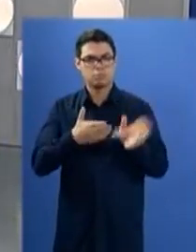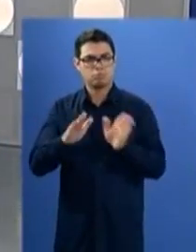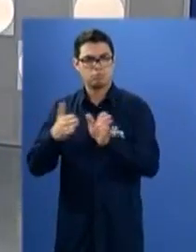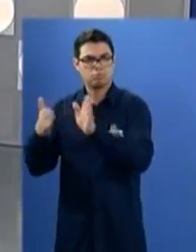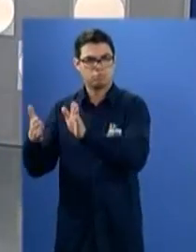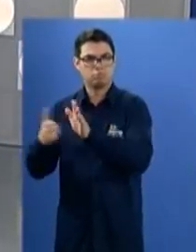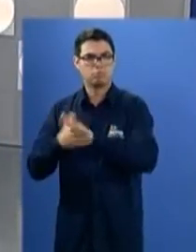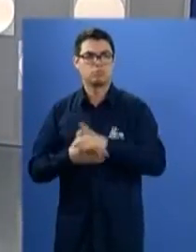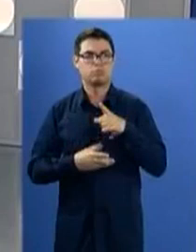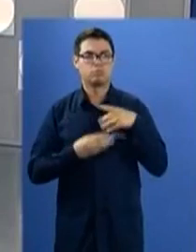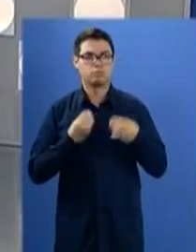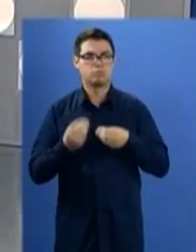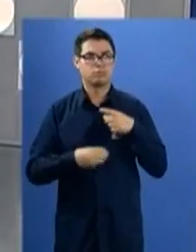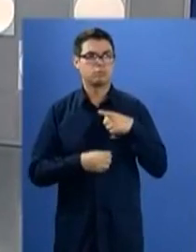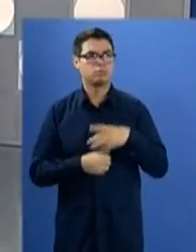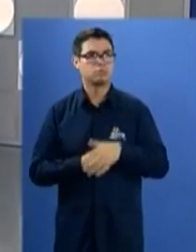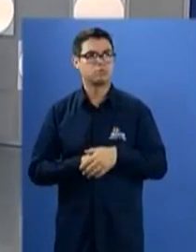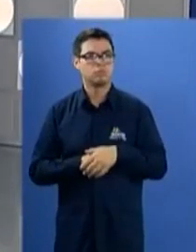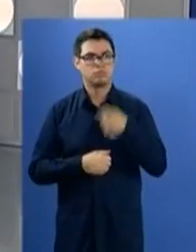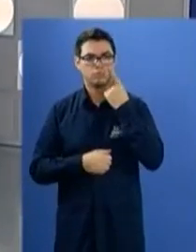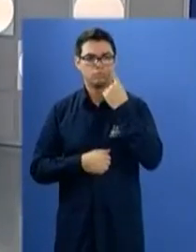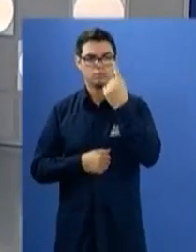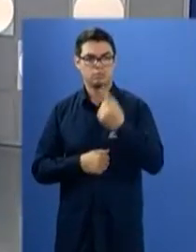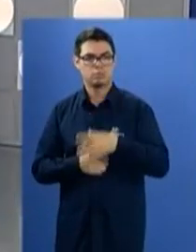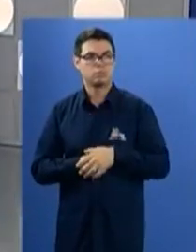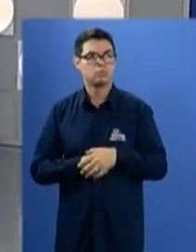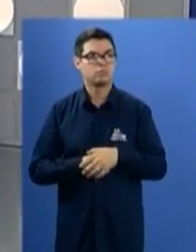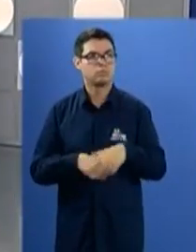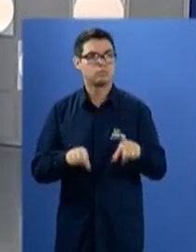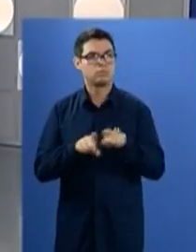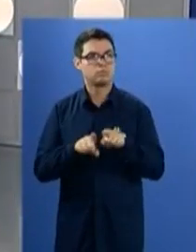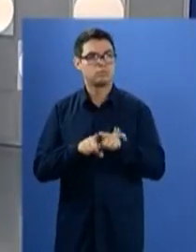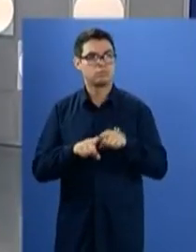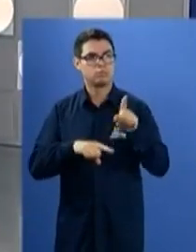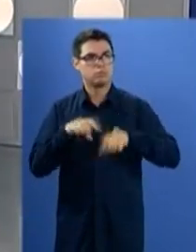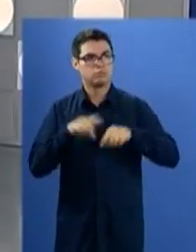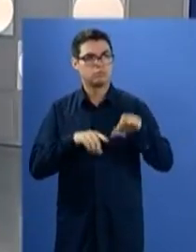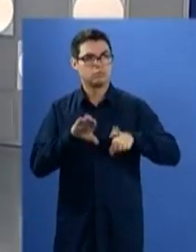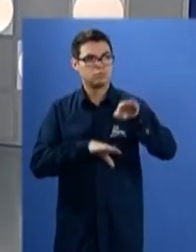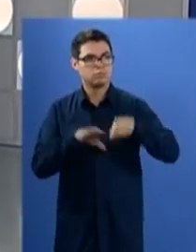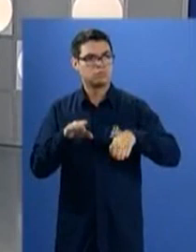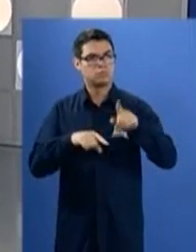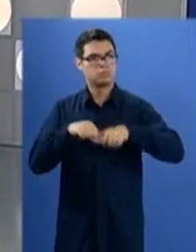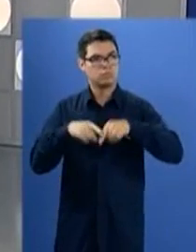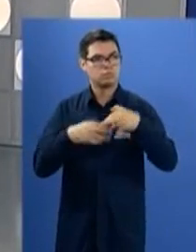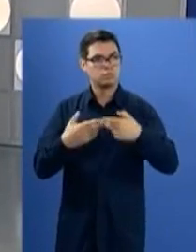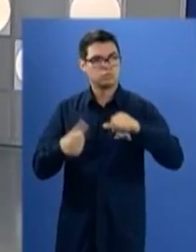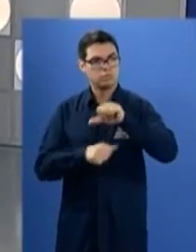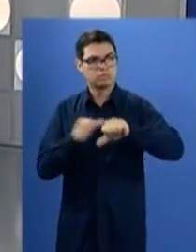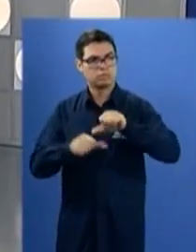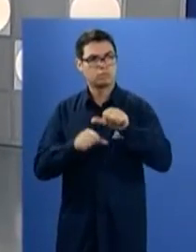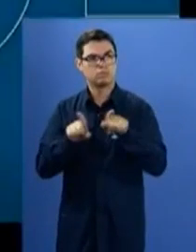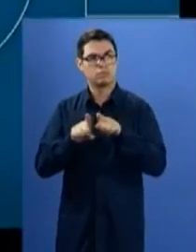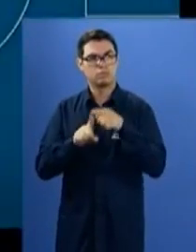Temos então aqui material de variável, recursos de transformação, as variáveis do processo, e nós vamos falar um pouquinho